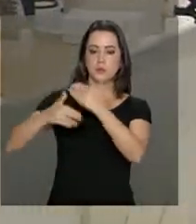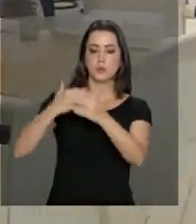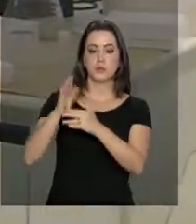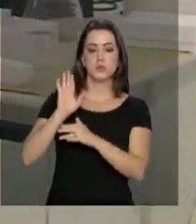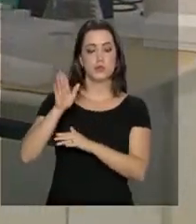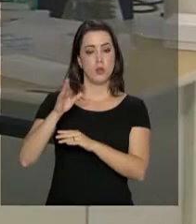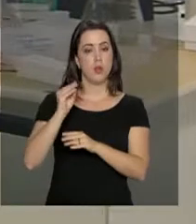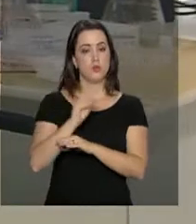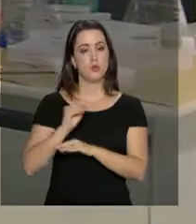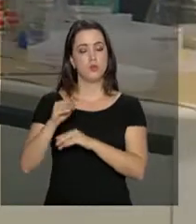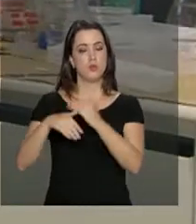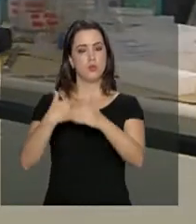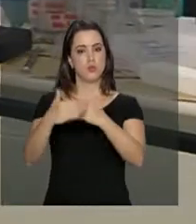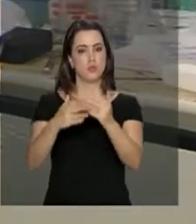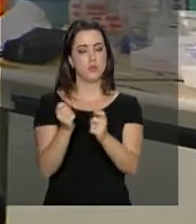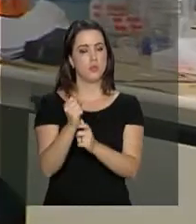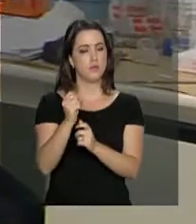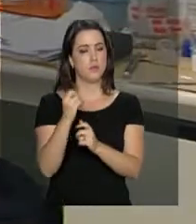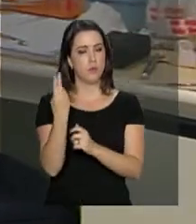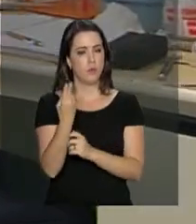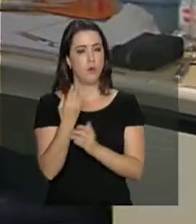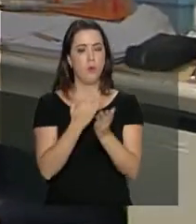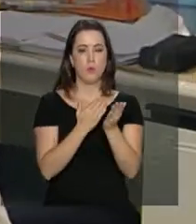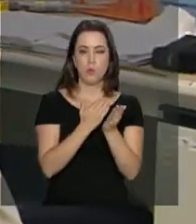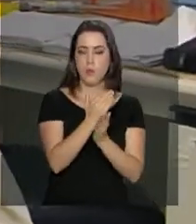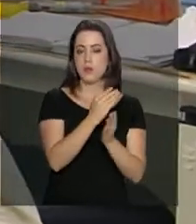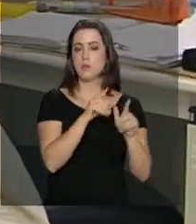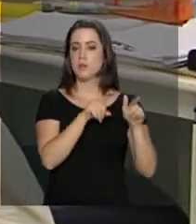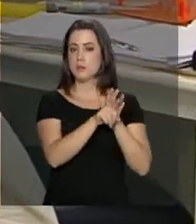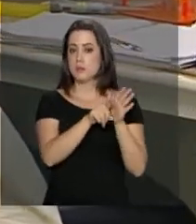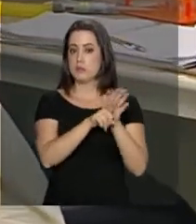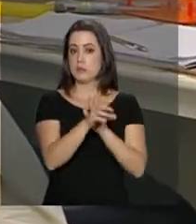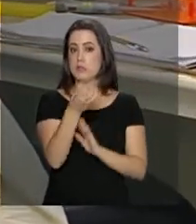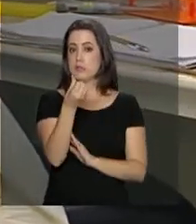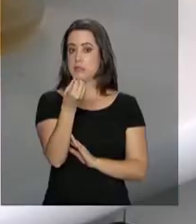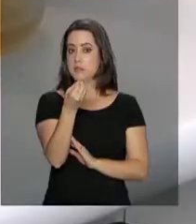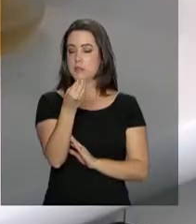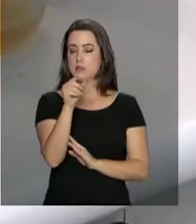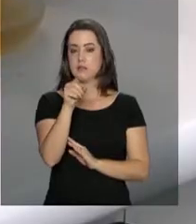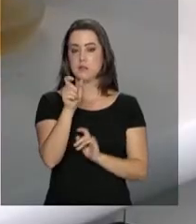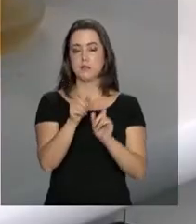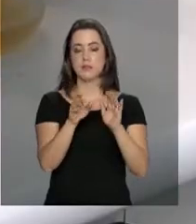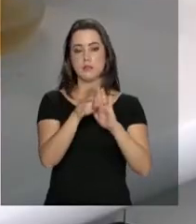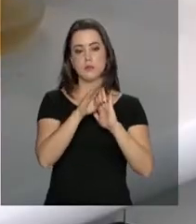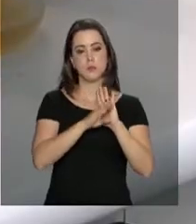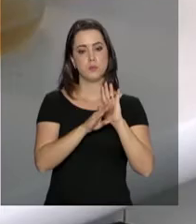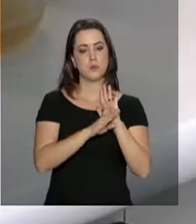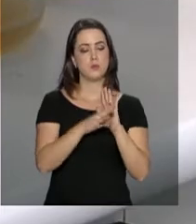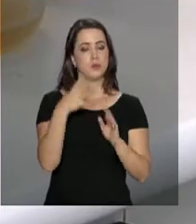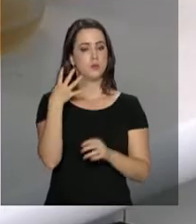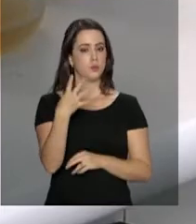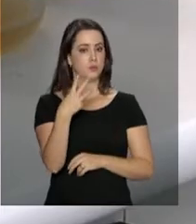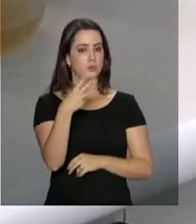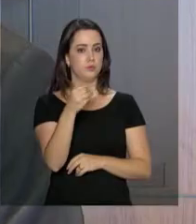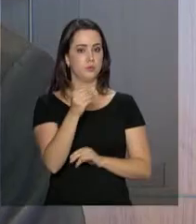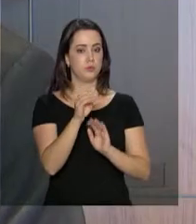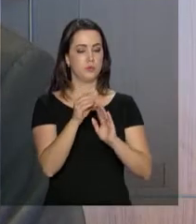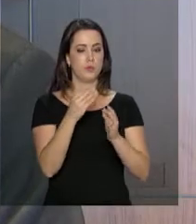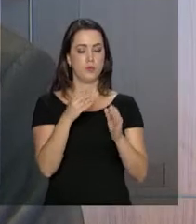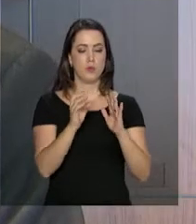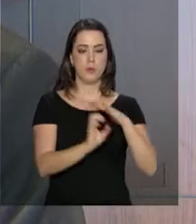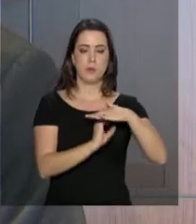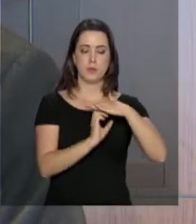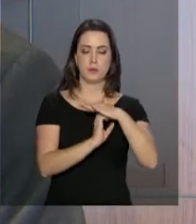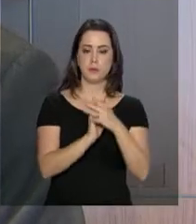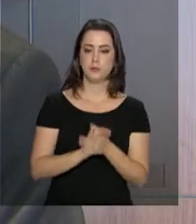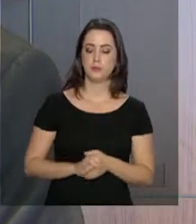foram desenvolvidos ou estão em desenvolvimento 600 projetos de 430 empresas. Todos